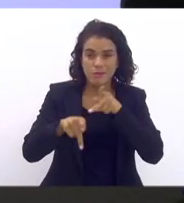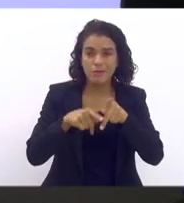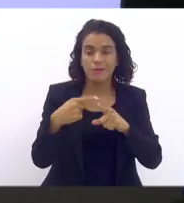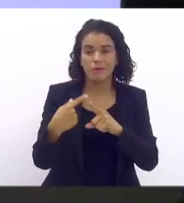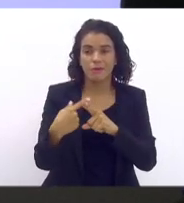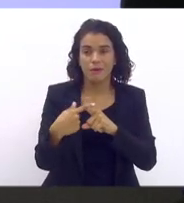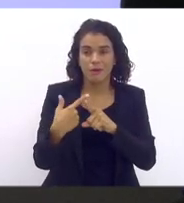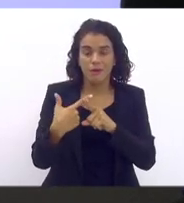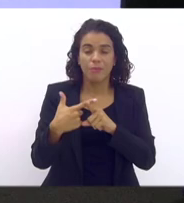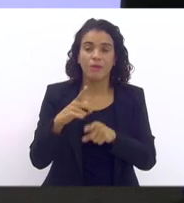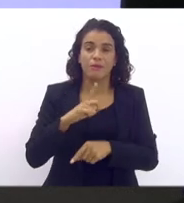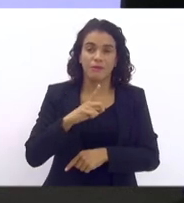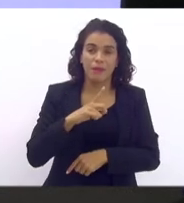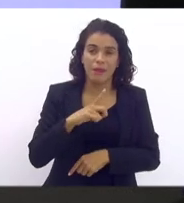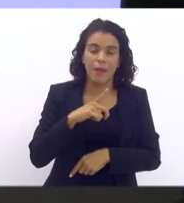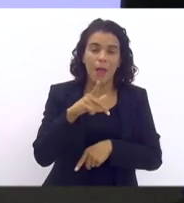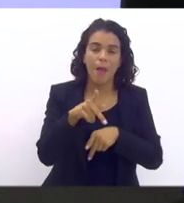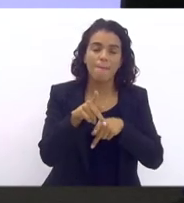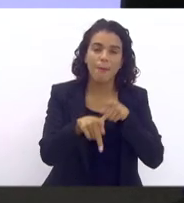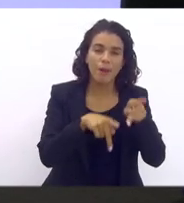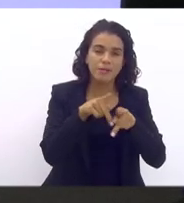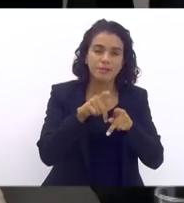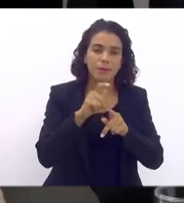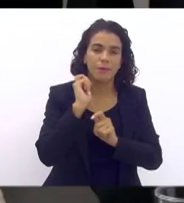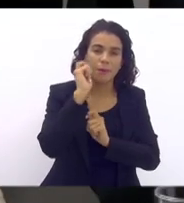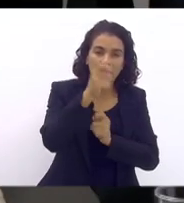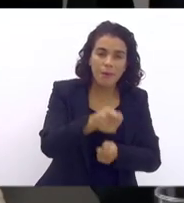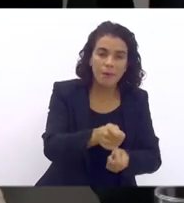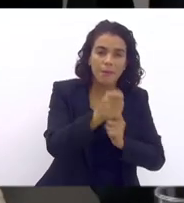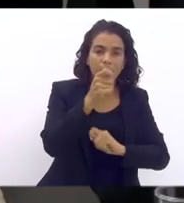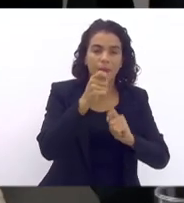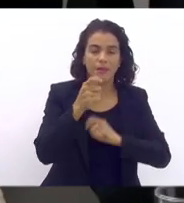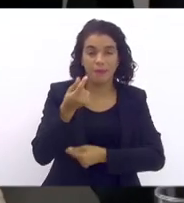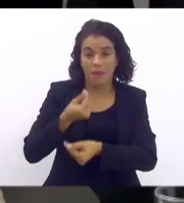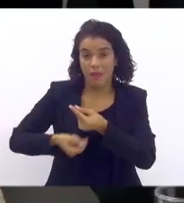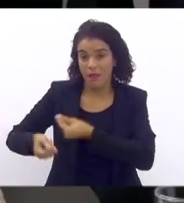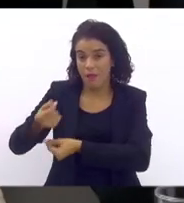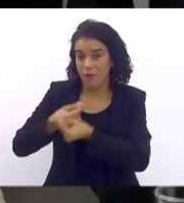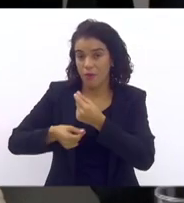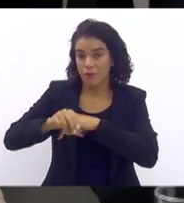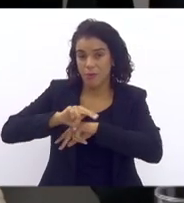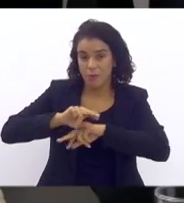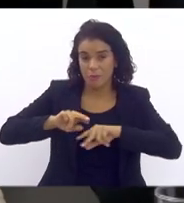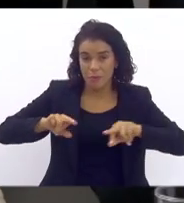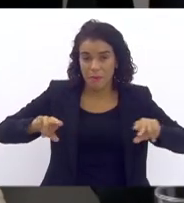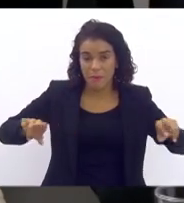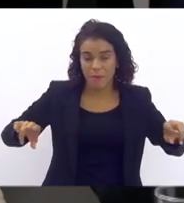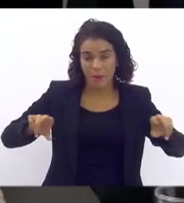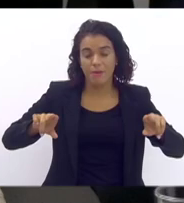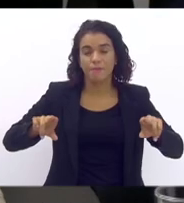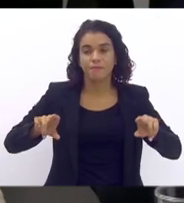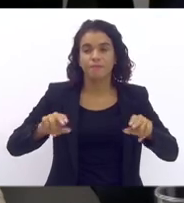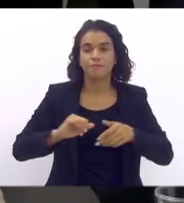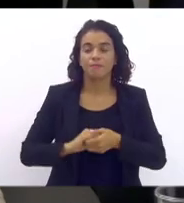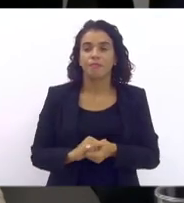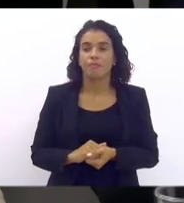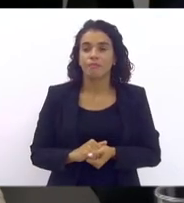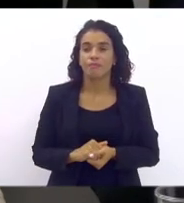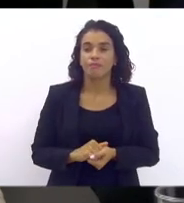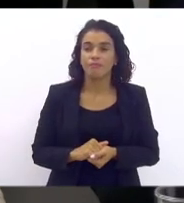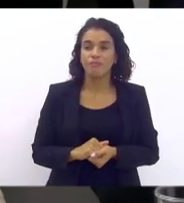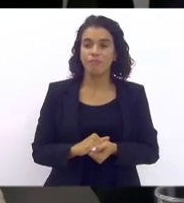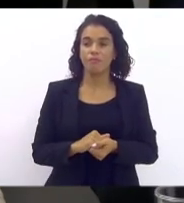grande a comunidade de pescas e outras atividades econômicas são desenvolvidas precisamos ter uma aviso à comunidade que esse exercício foi realizado